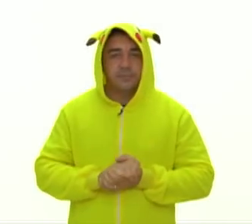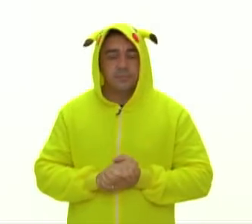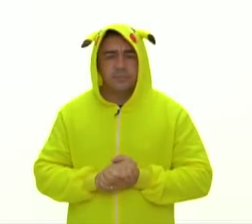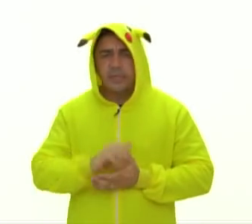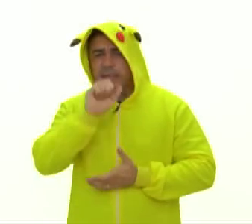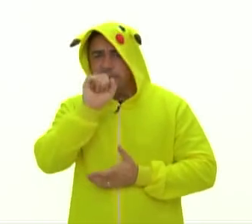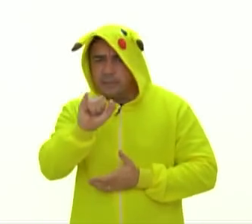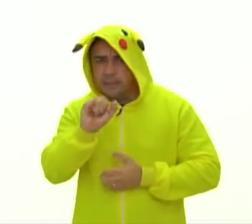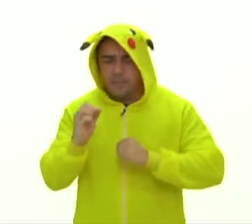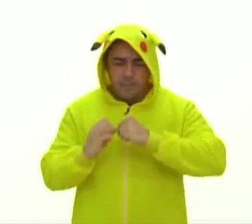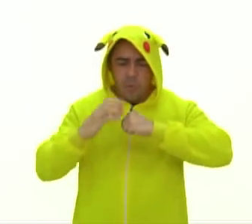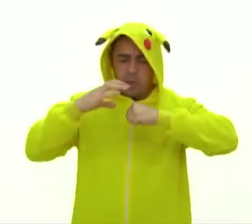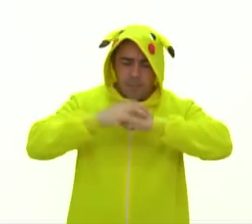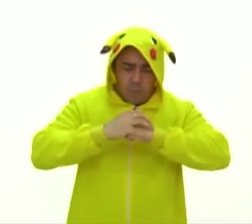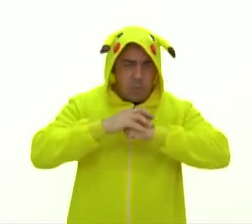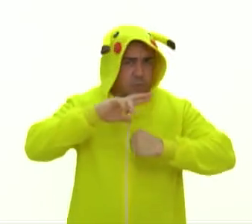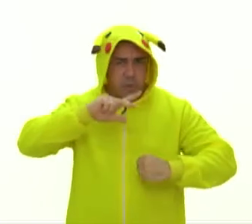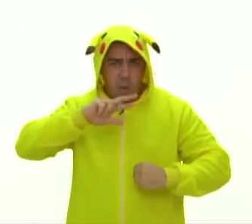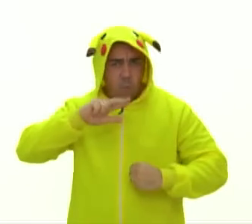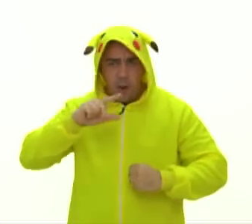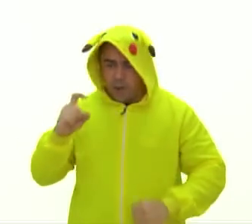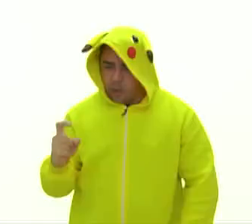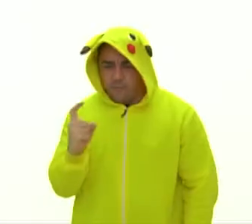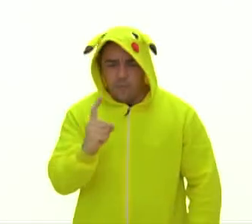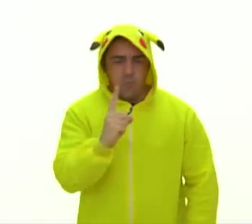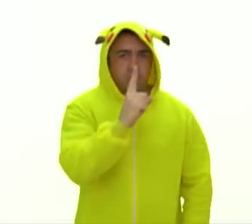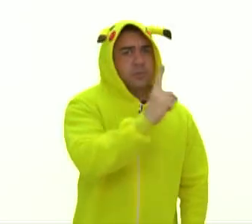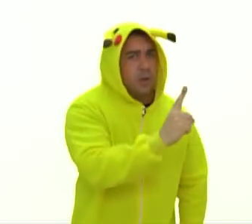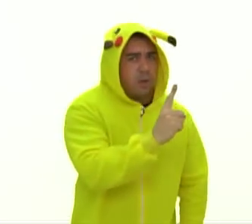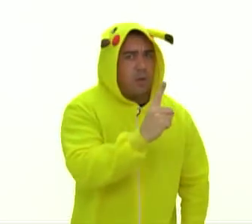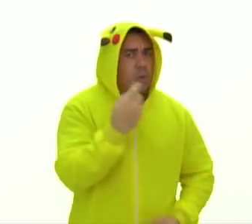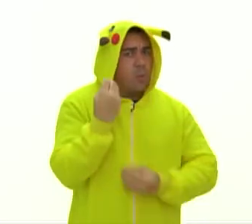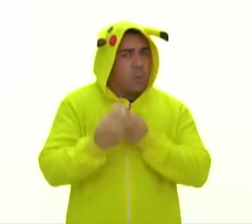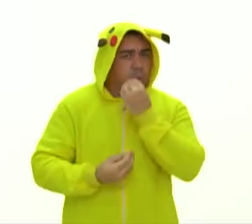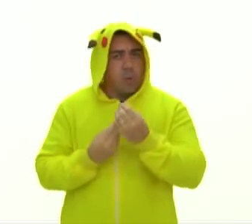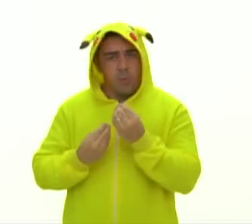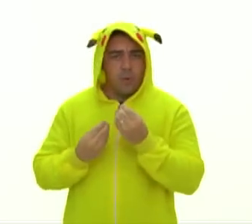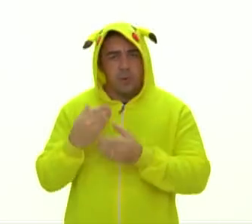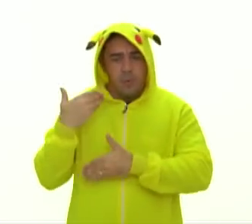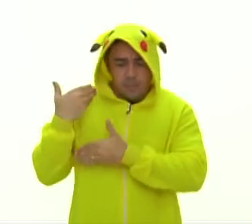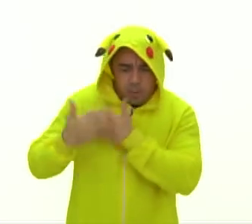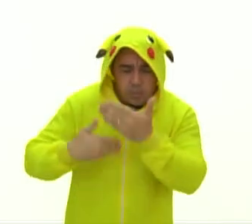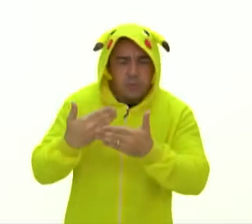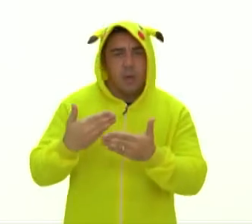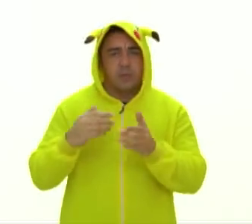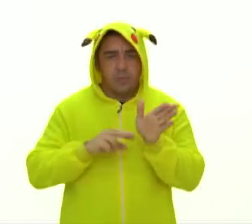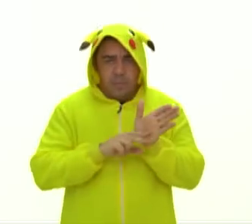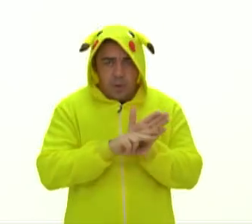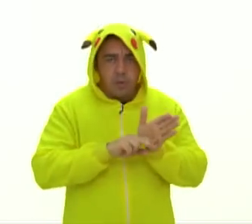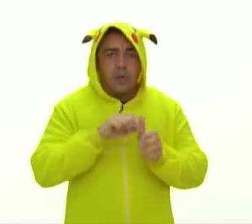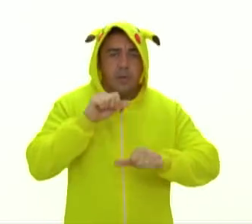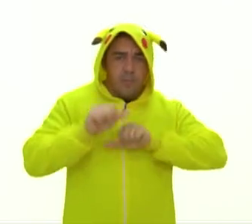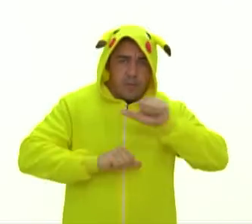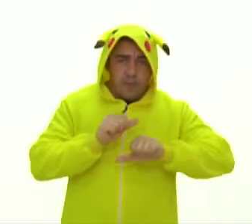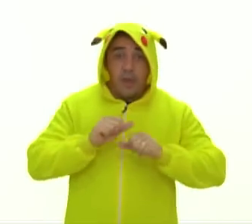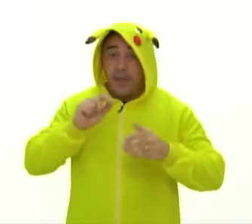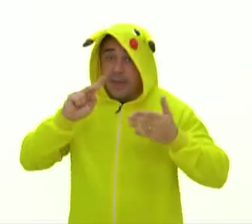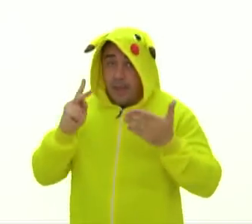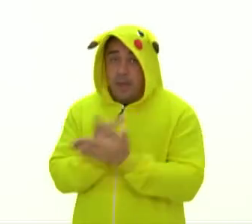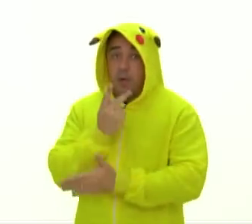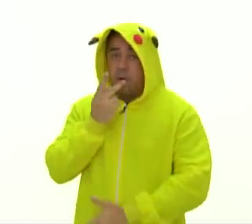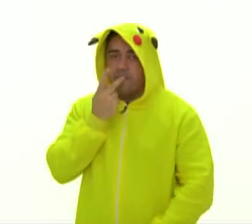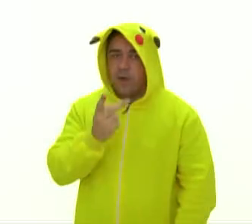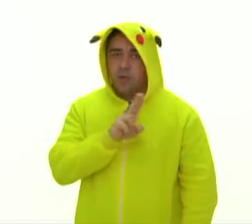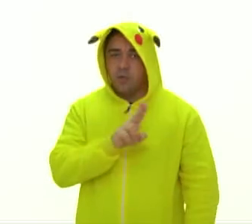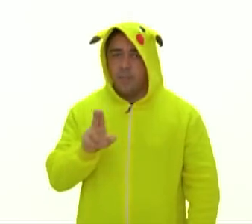Se pokémons não evoluem, qual processo biológico poderia explicar a transformação erroneamente chamada